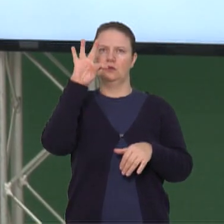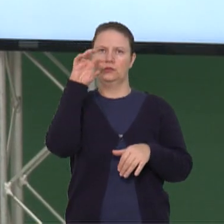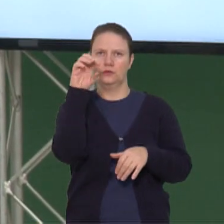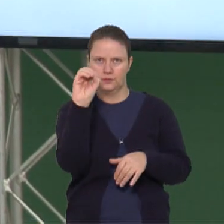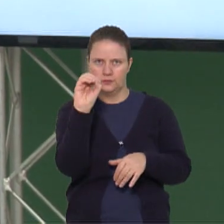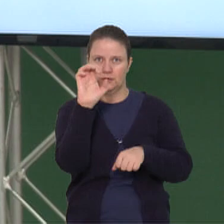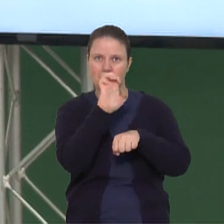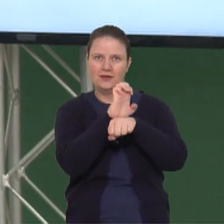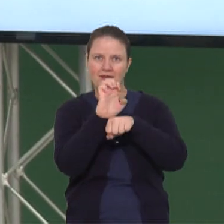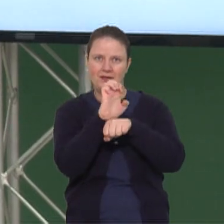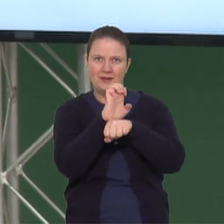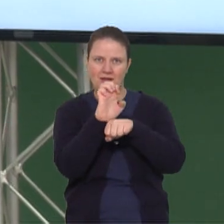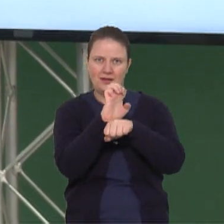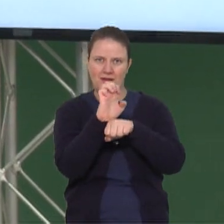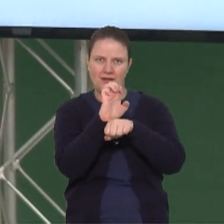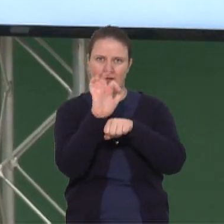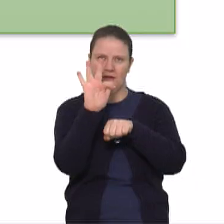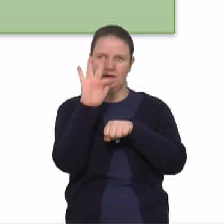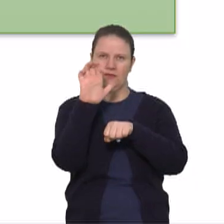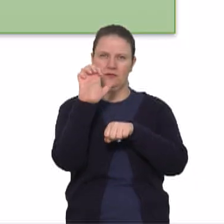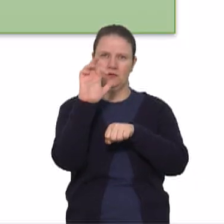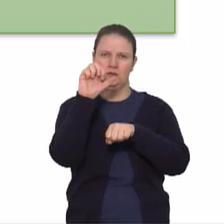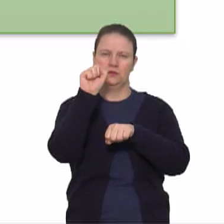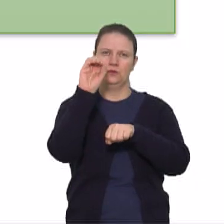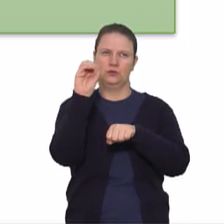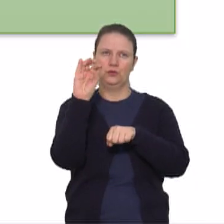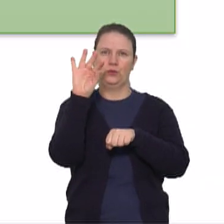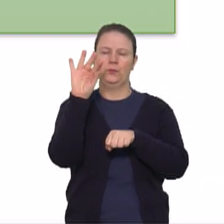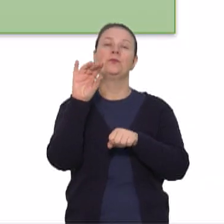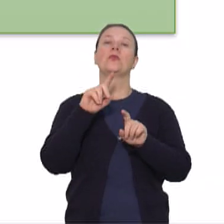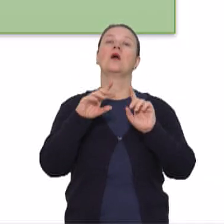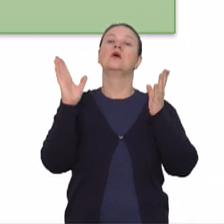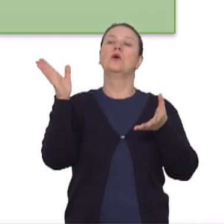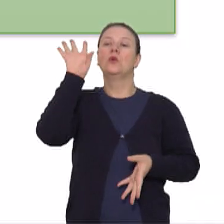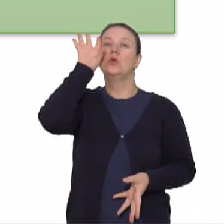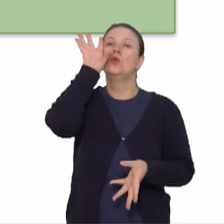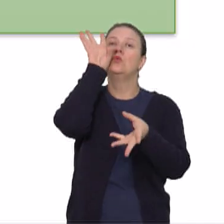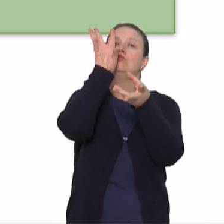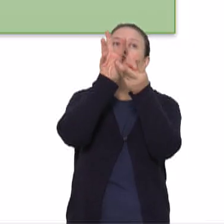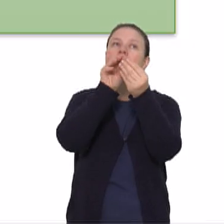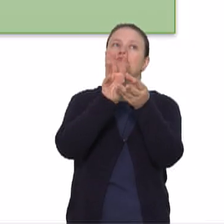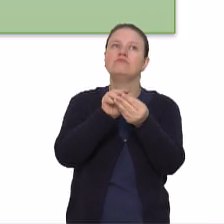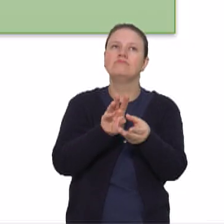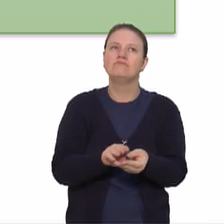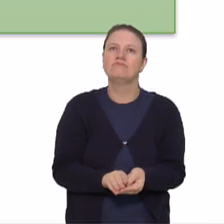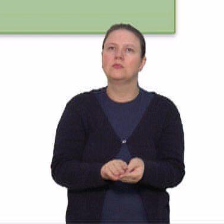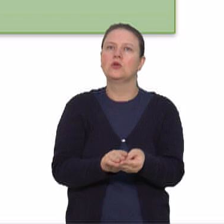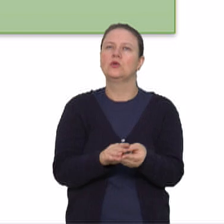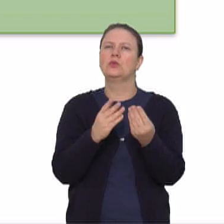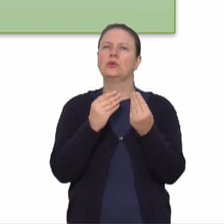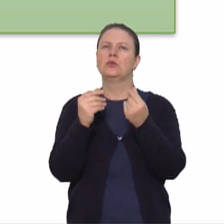O objetivo é compreender a essência dos fragmentos de Heráclito indicados para a primeira